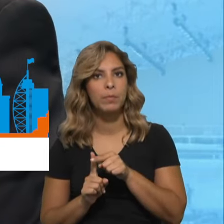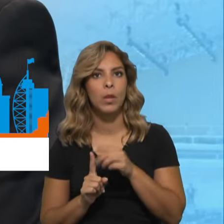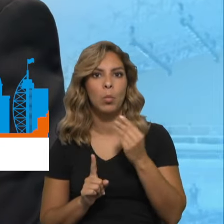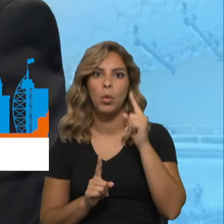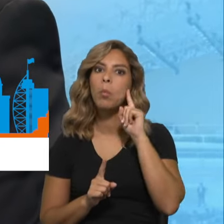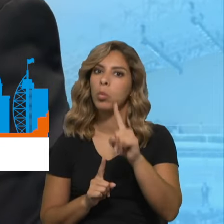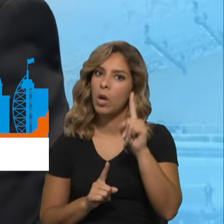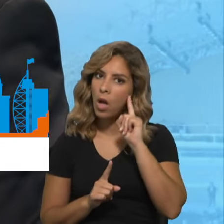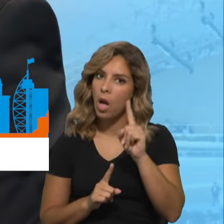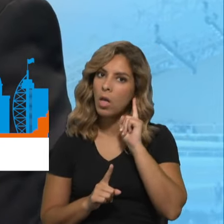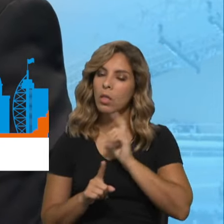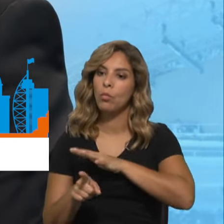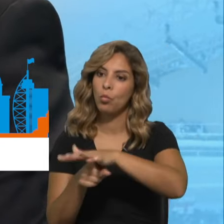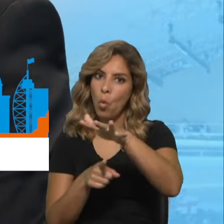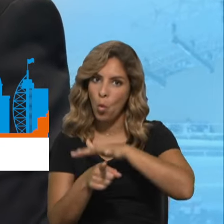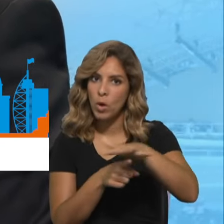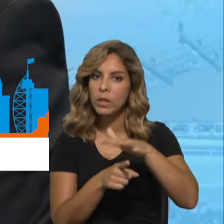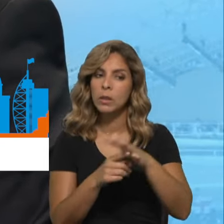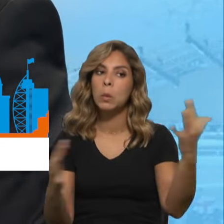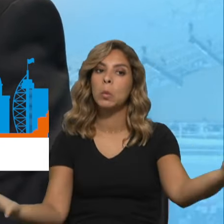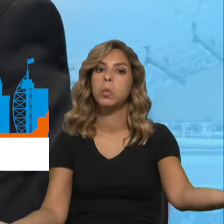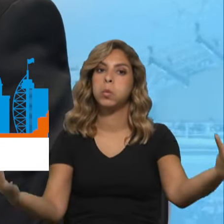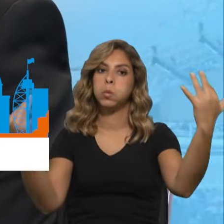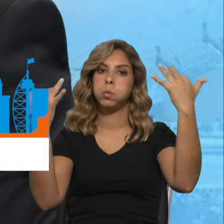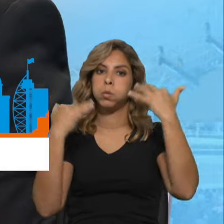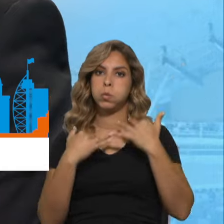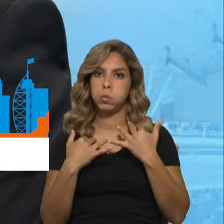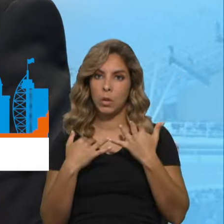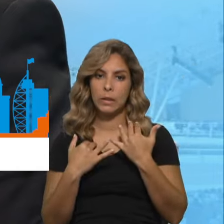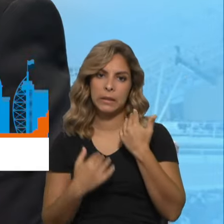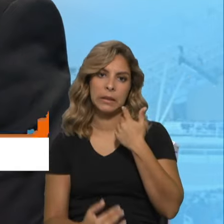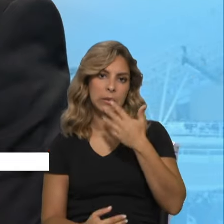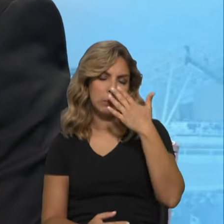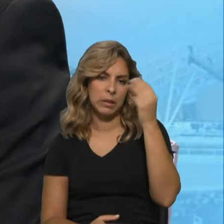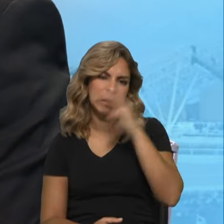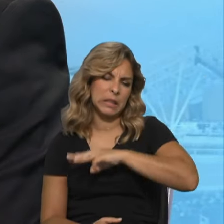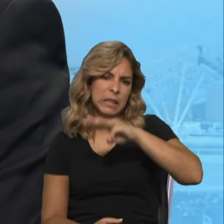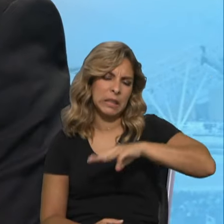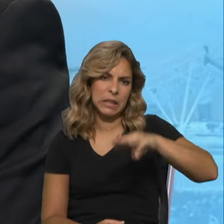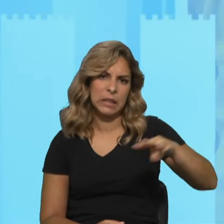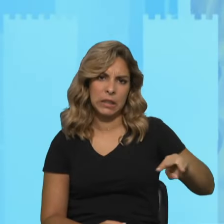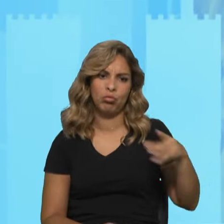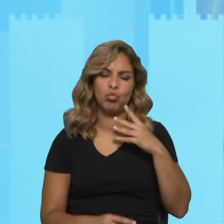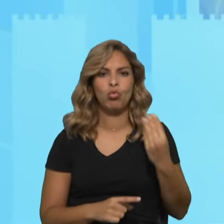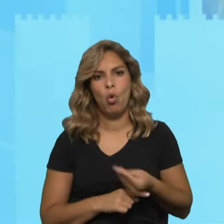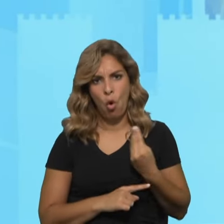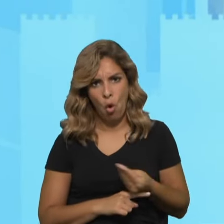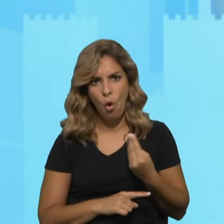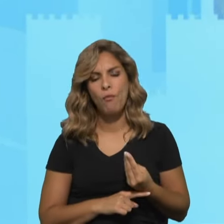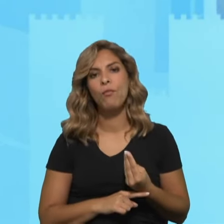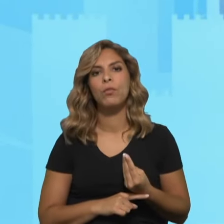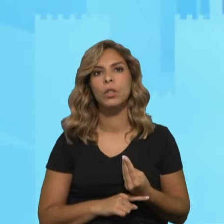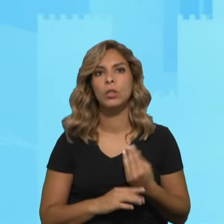grande e acolheu centenas e centenas e centenas de milhares de jovens